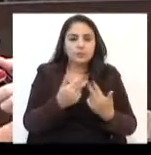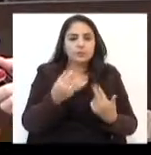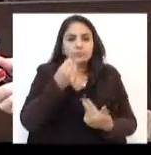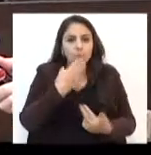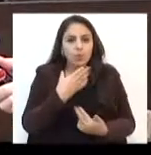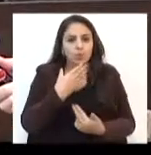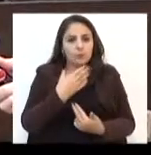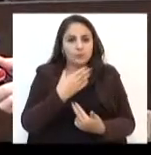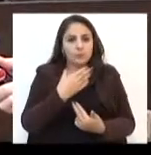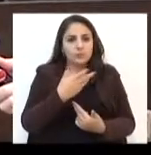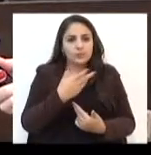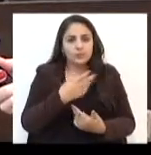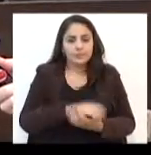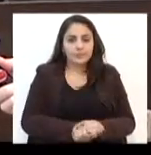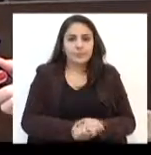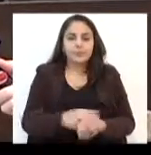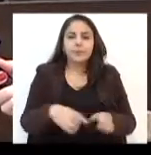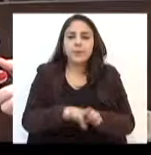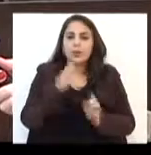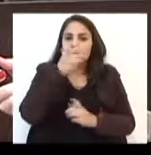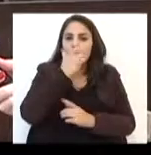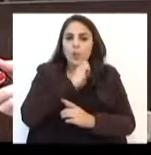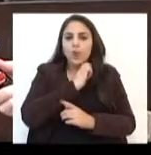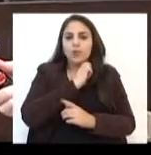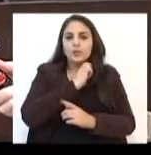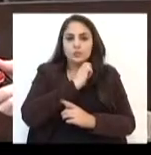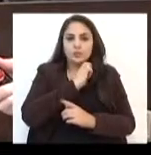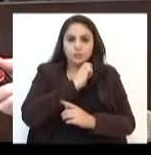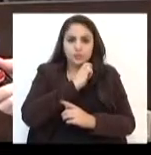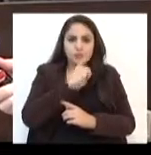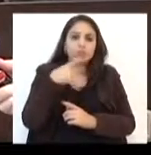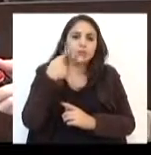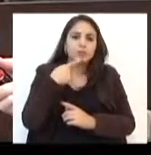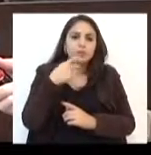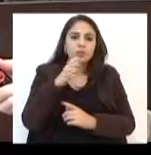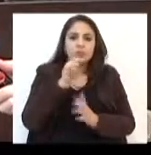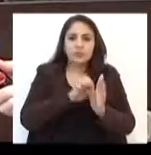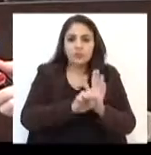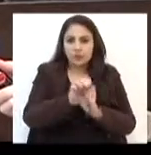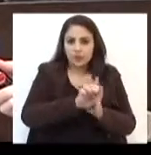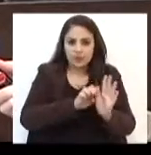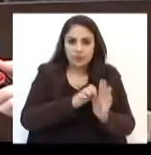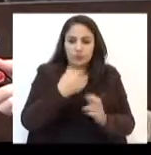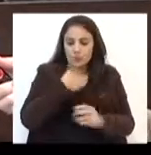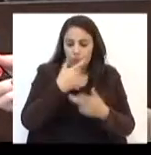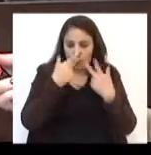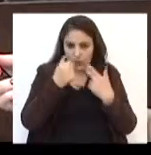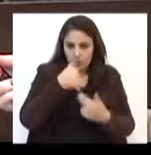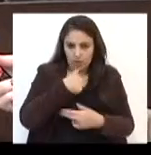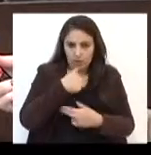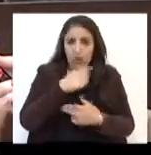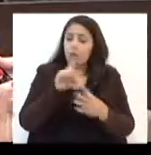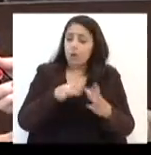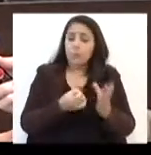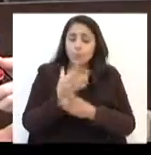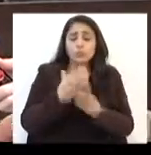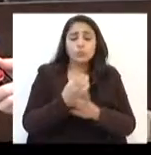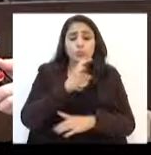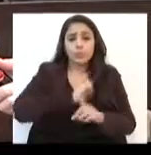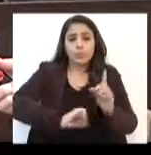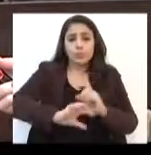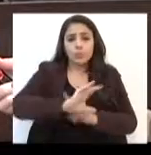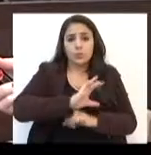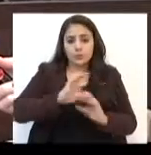benefício para a sociedade. E eu acho que o mandato, por exemplo, do vereador evangélico, no meu caso, é produtivo